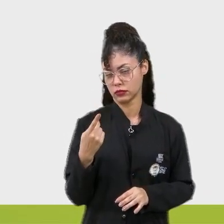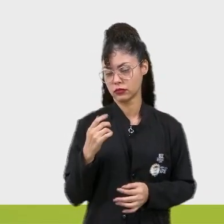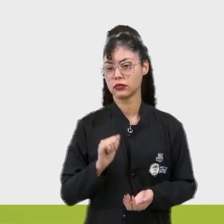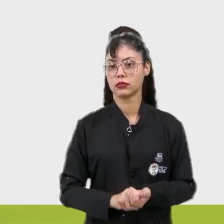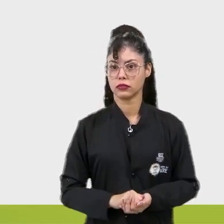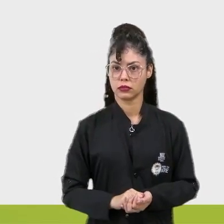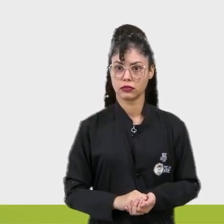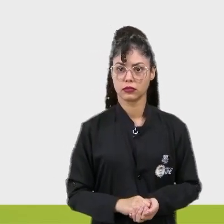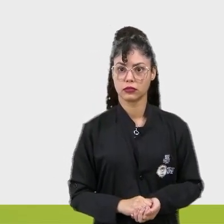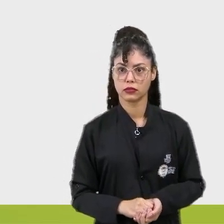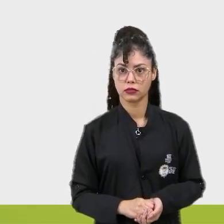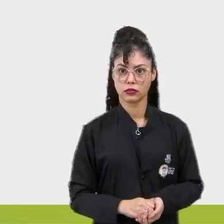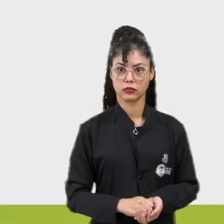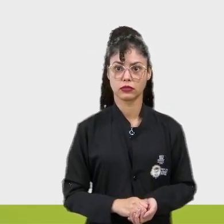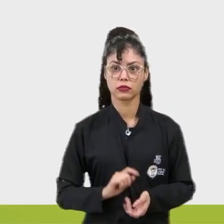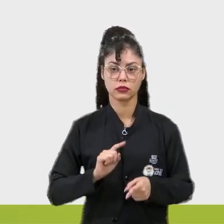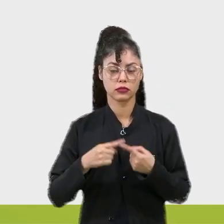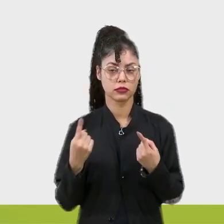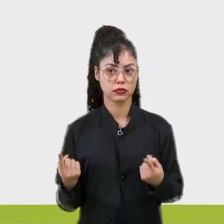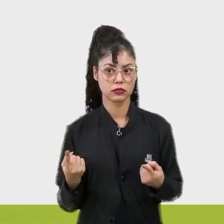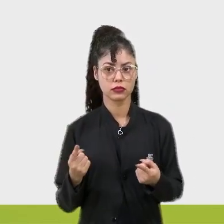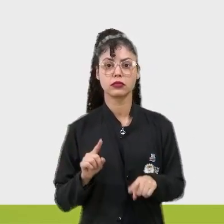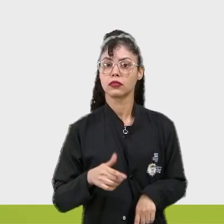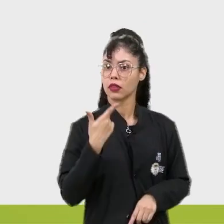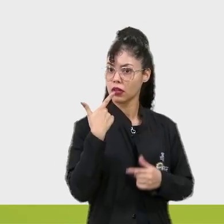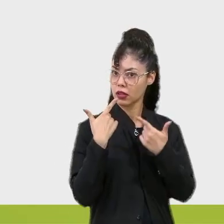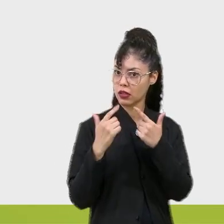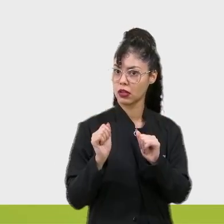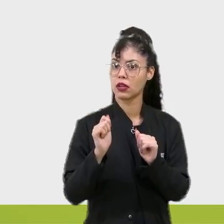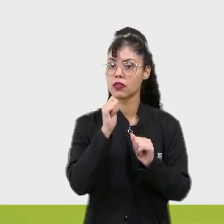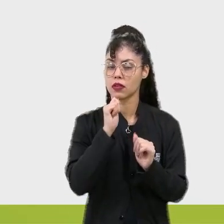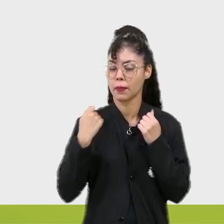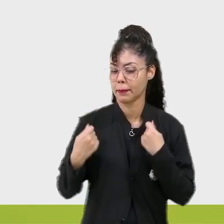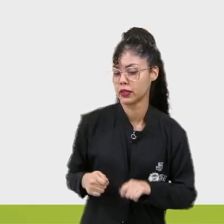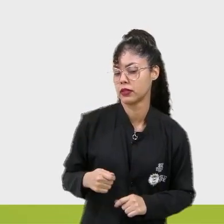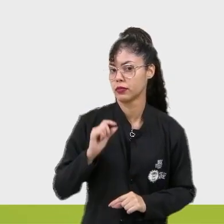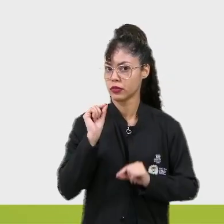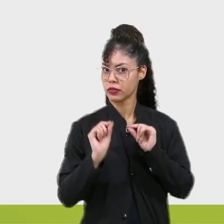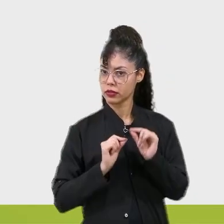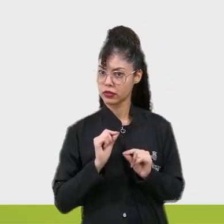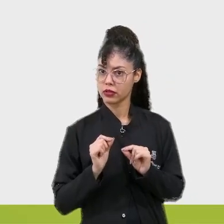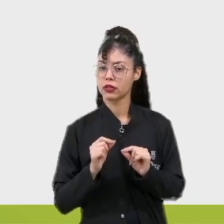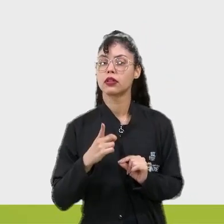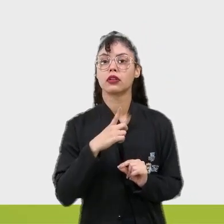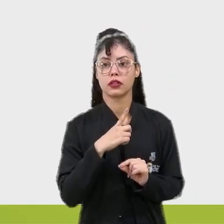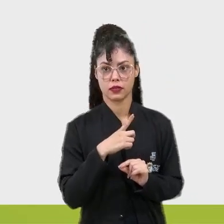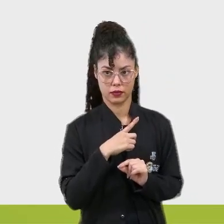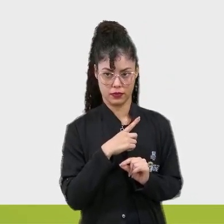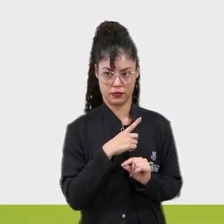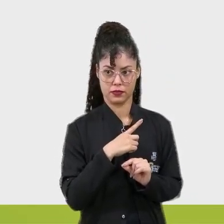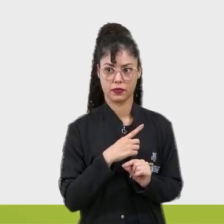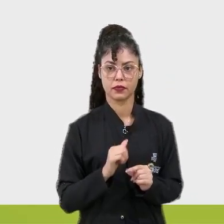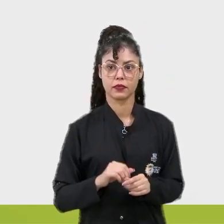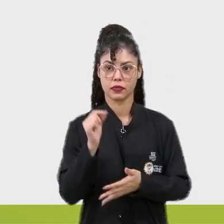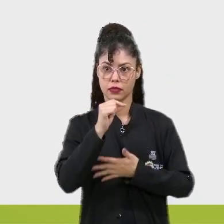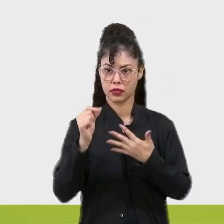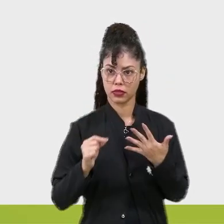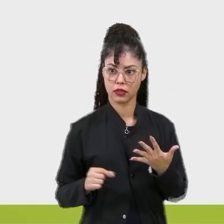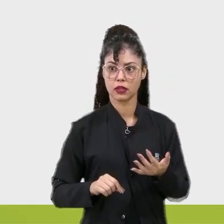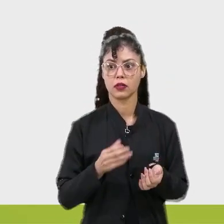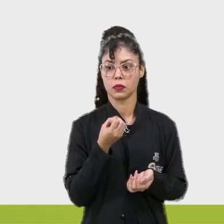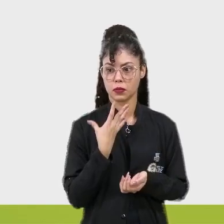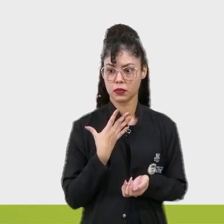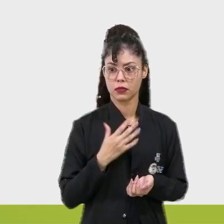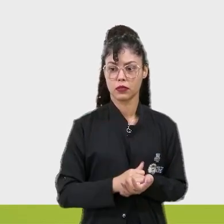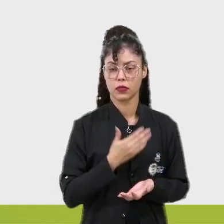sobre esse aspecto, mas para ter uma linguagem dissertativa nós precisamos também, né, desses elementos